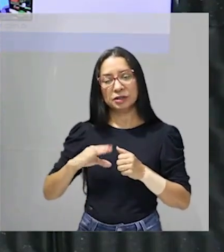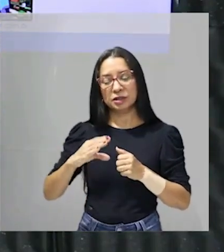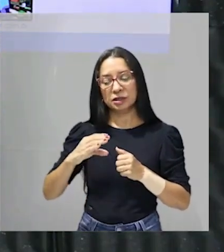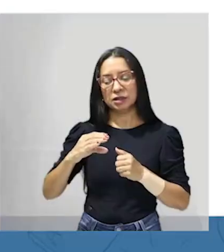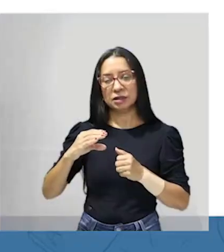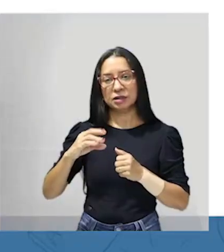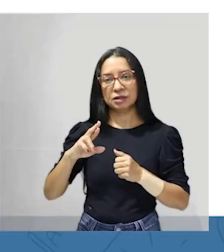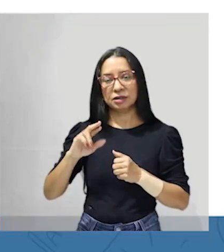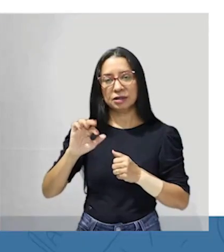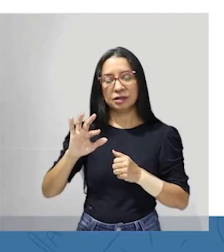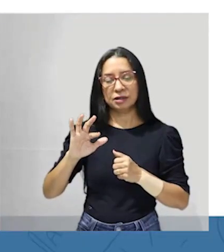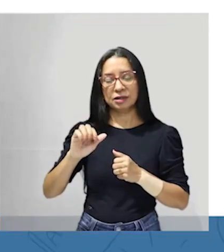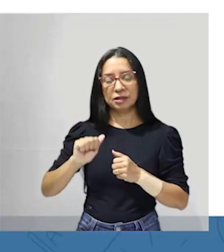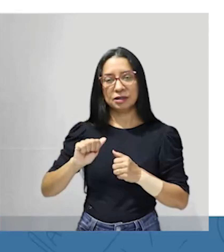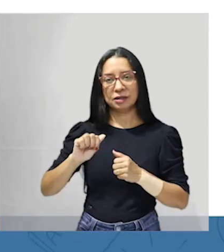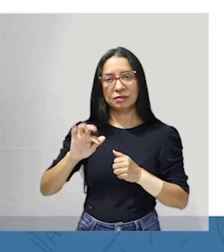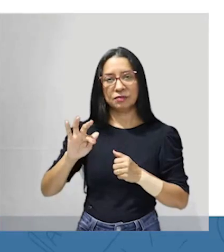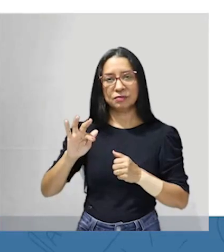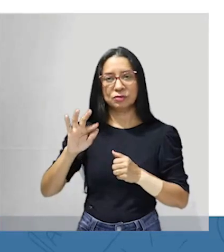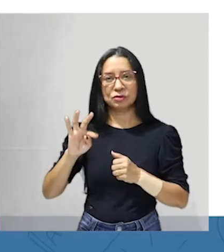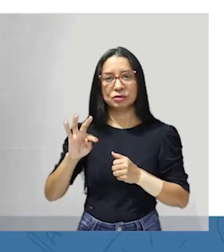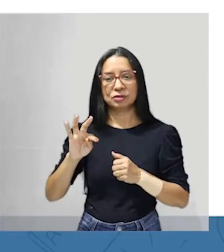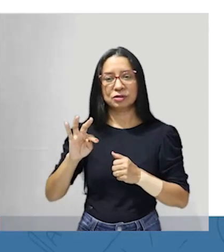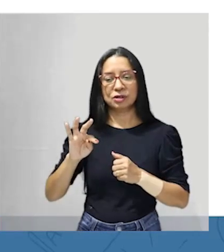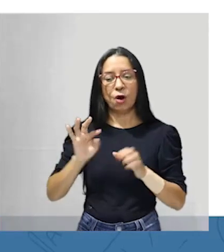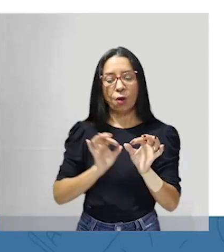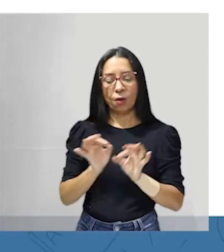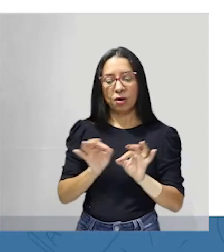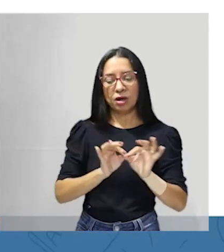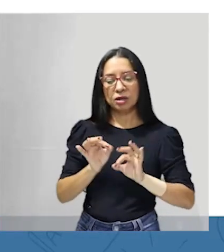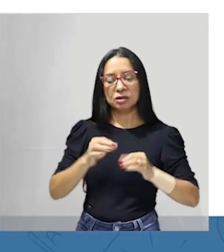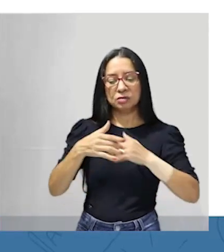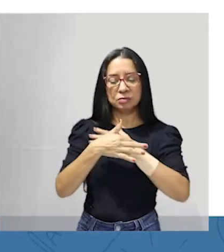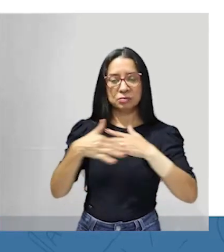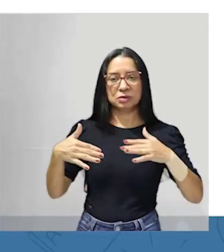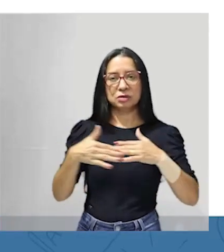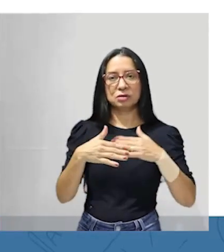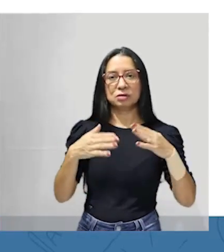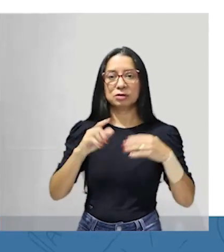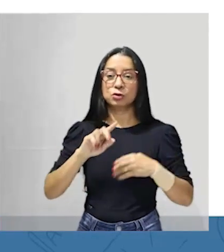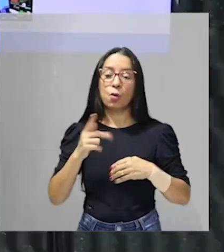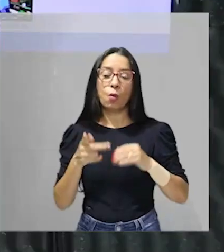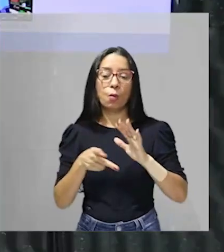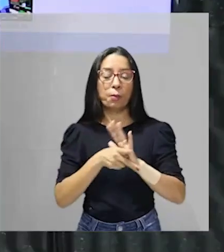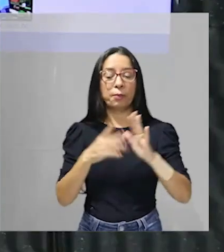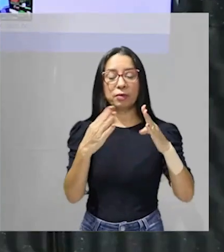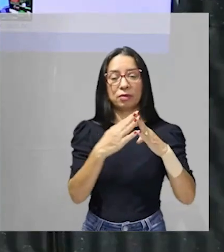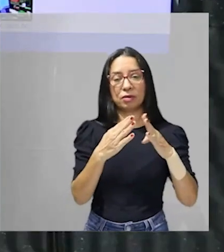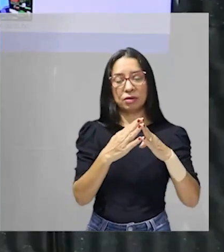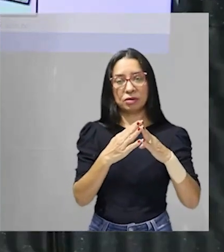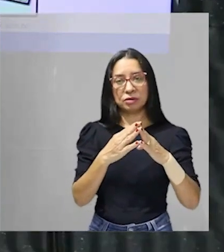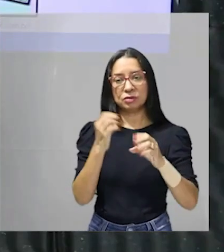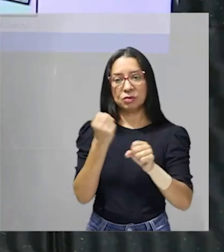monta uma cidade monta sua casa faz tudo direitinho lá então são jogos de construção